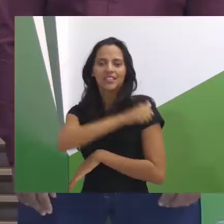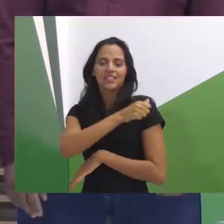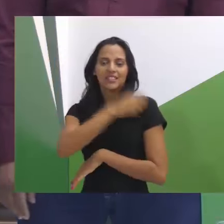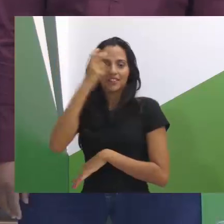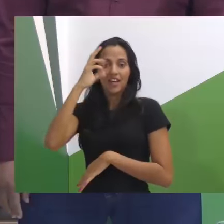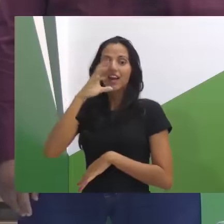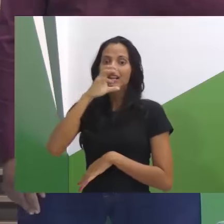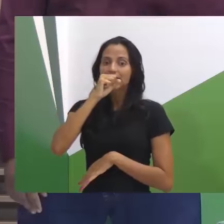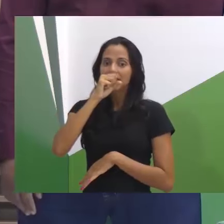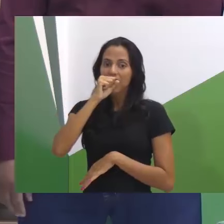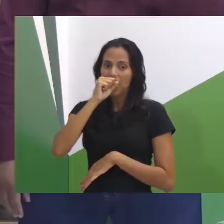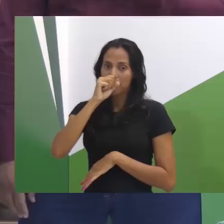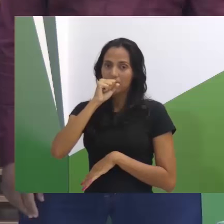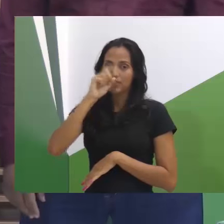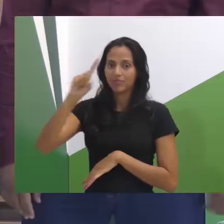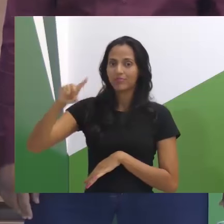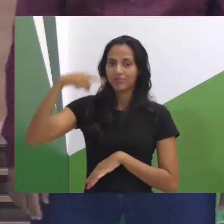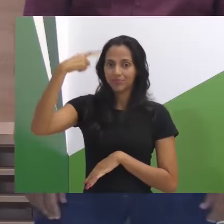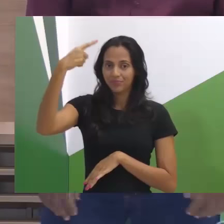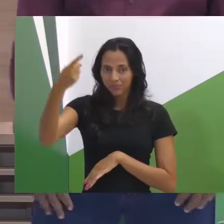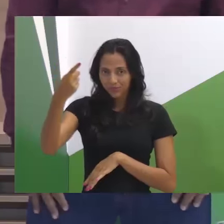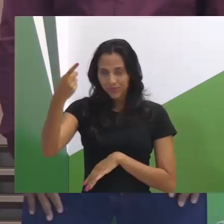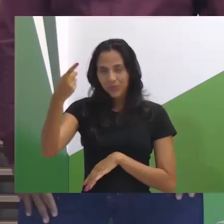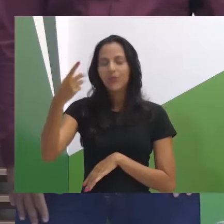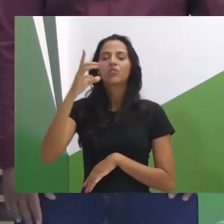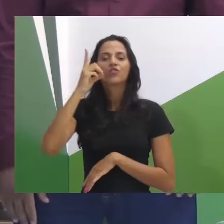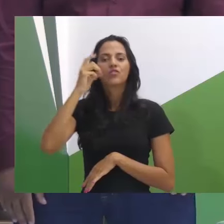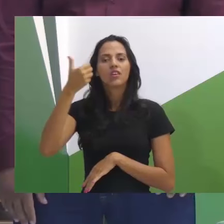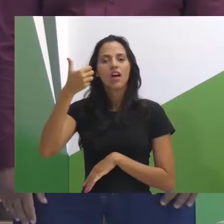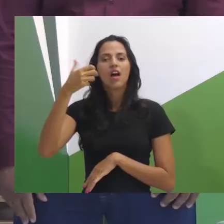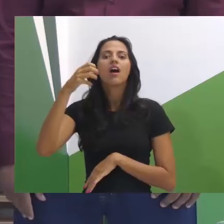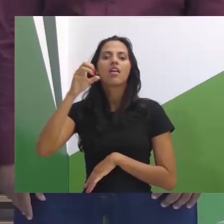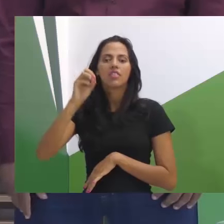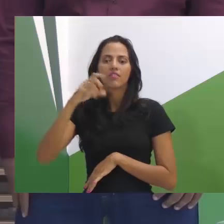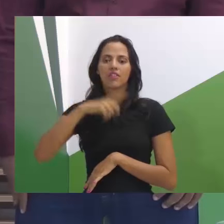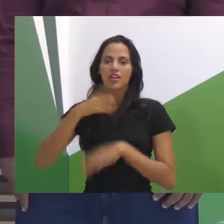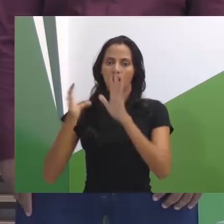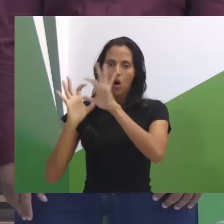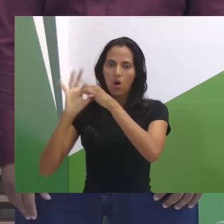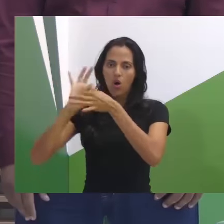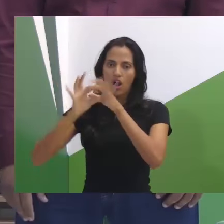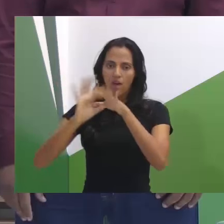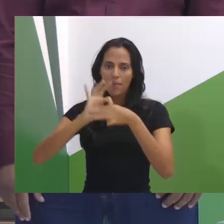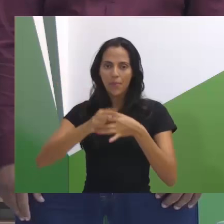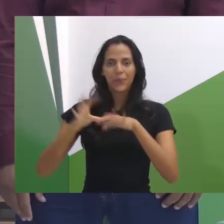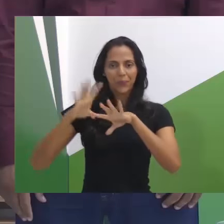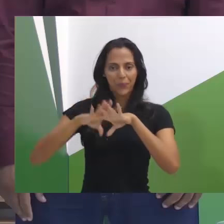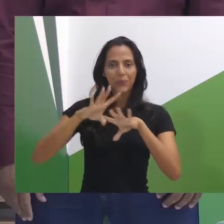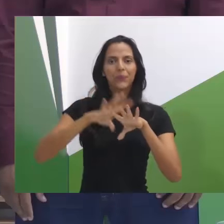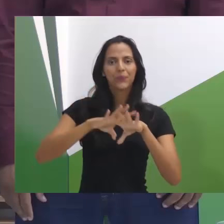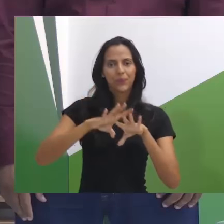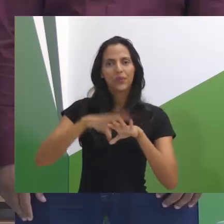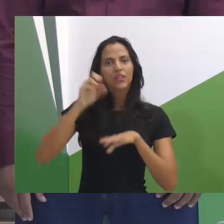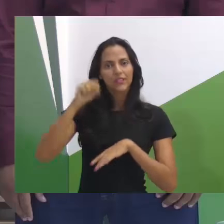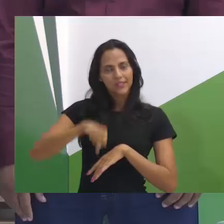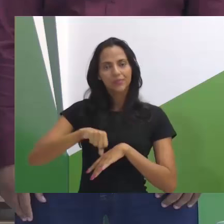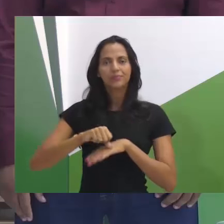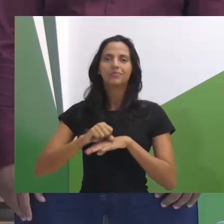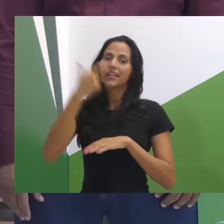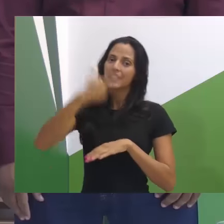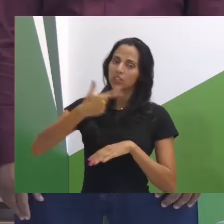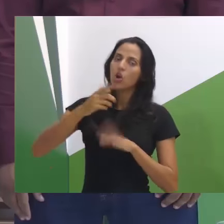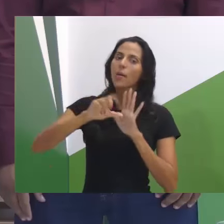sábado nós teremos a continuidade das nossas Olimpíadas Matemáticas E é a segunda fase para